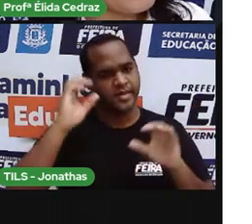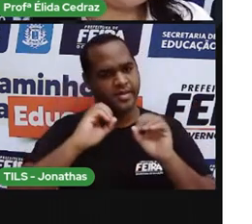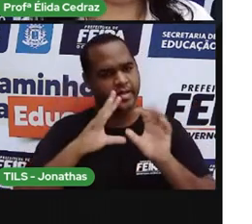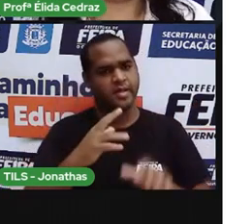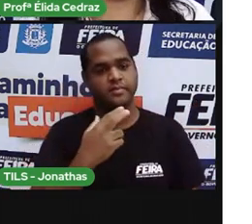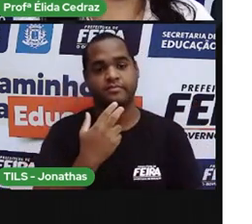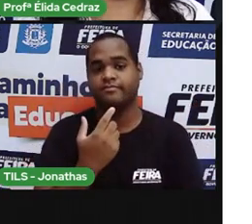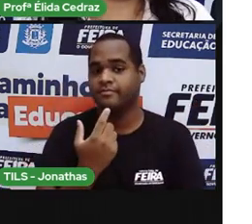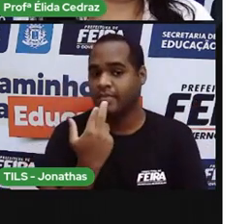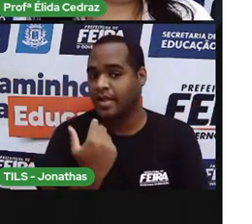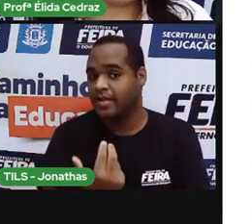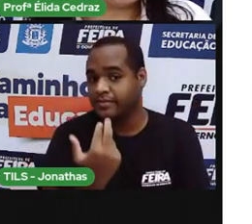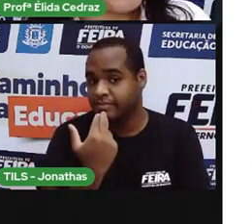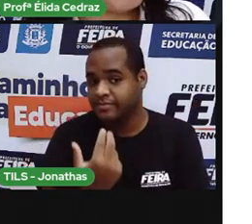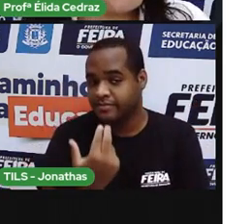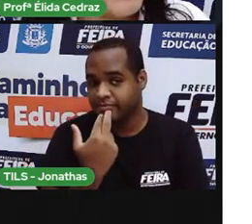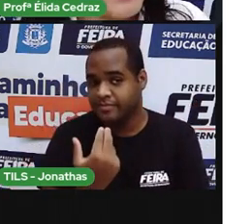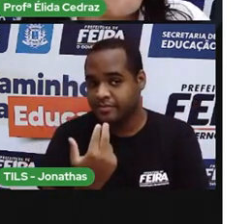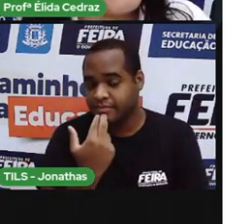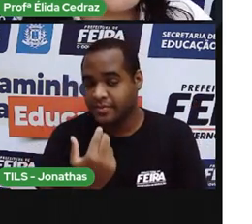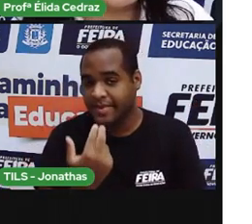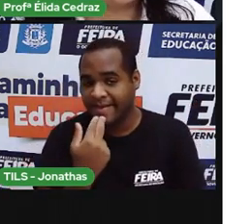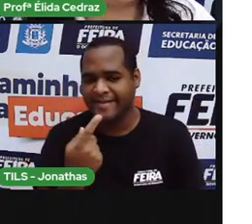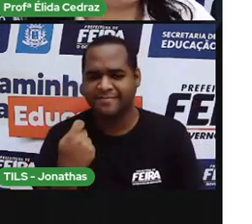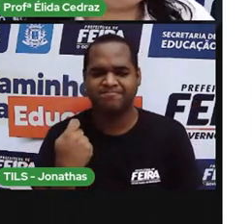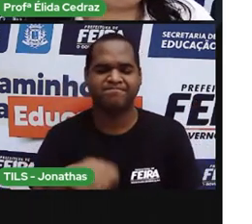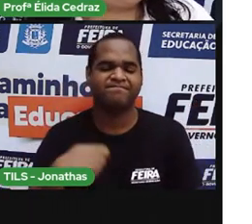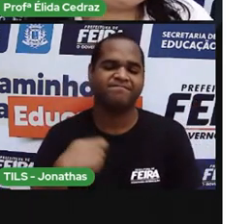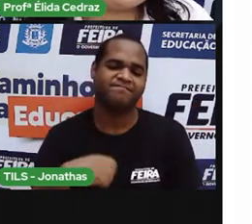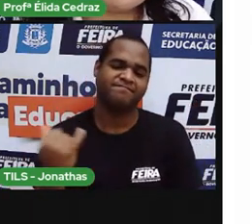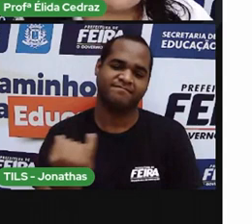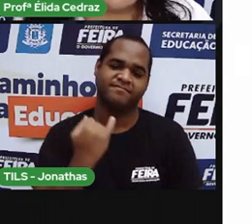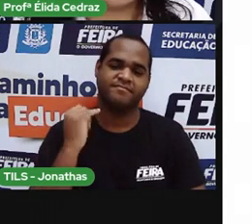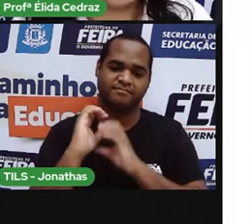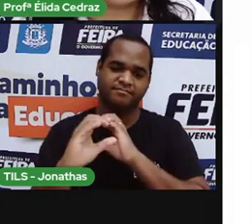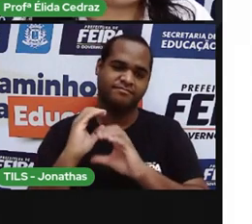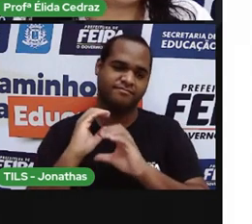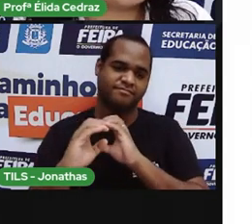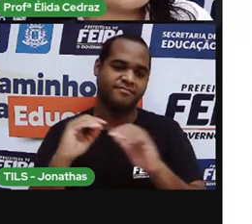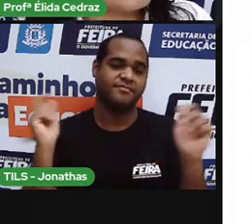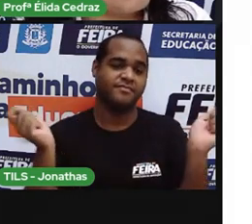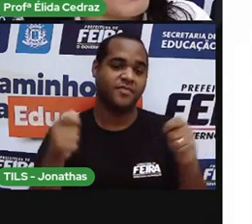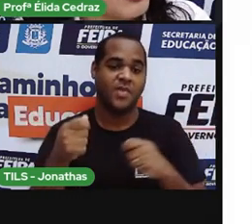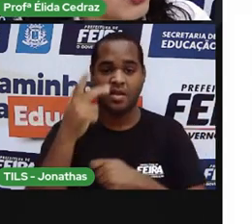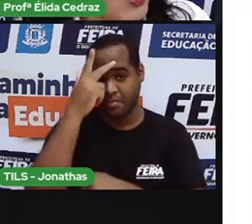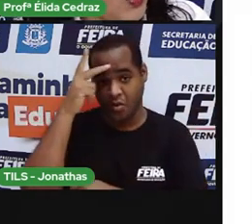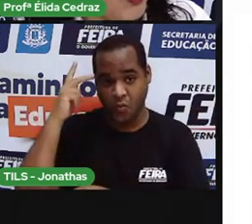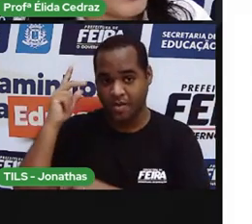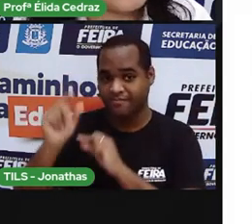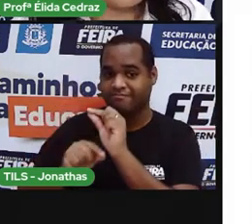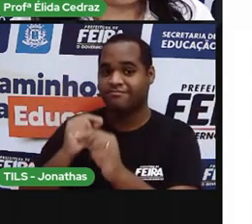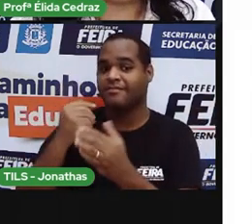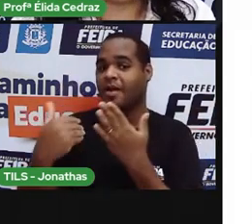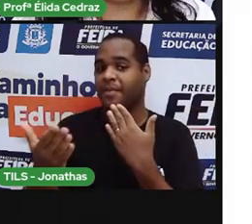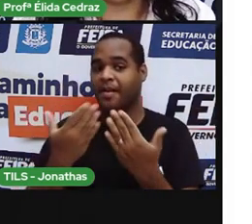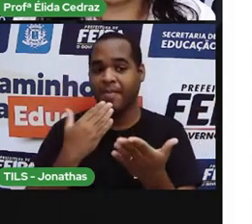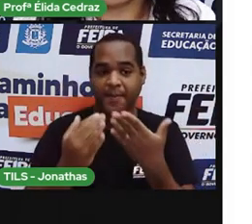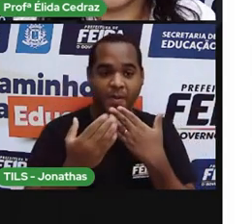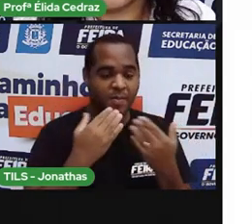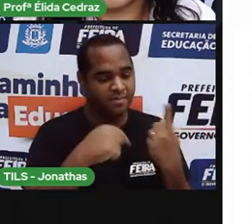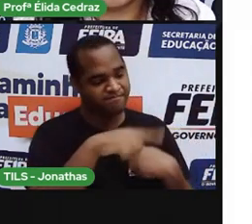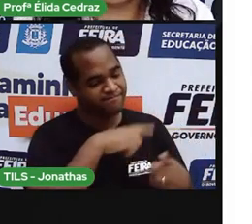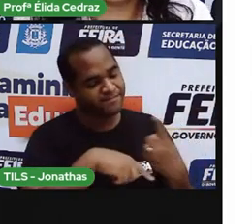língua é a ferramenta de comunicação entre as pessoas. E